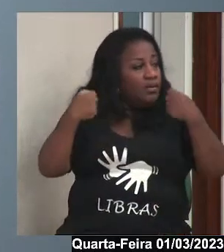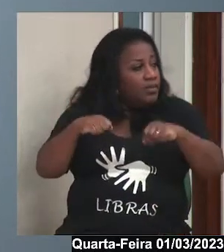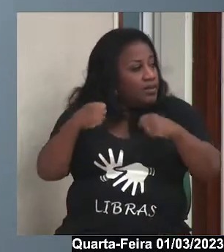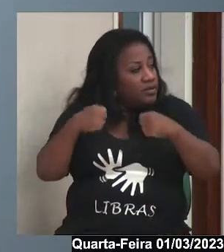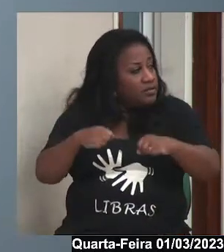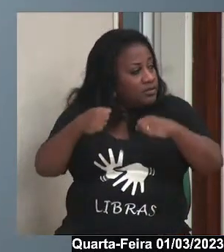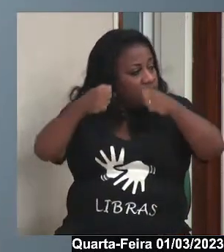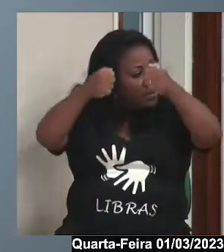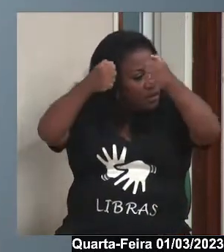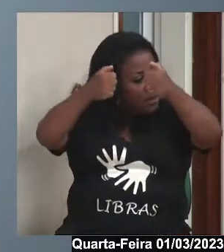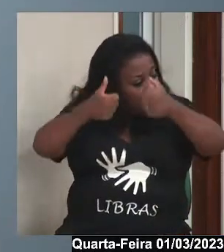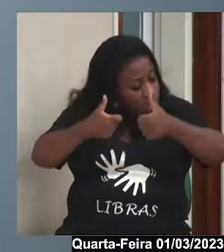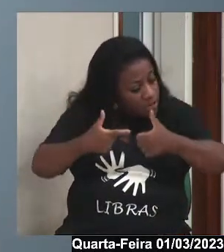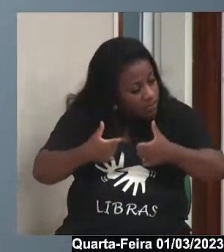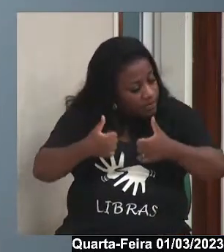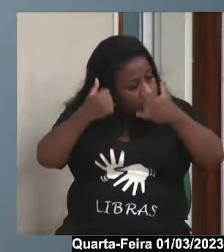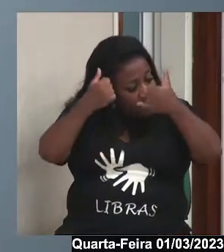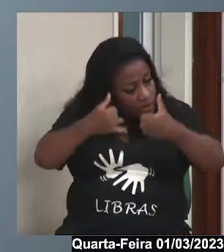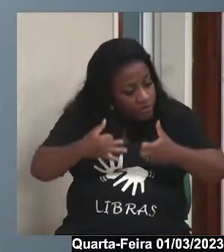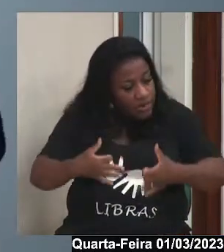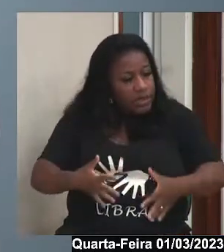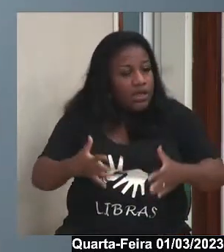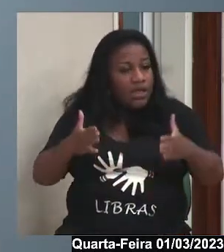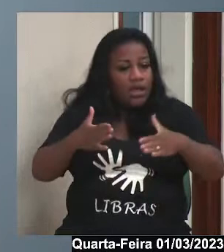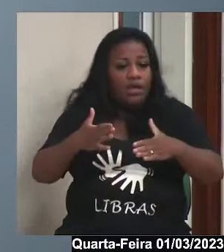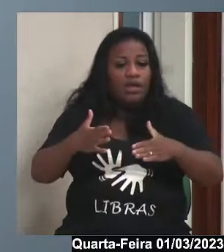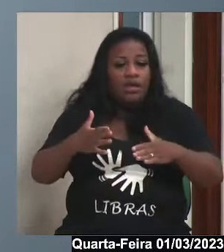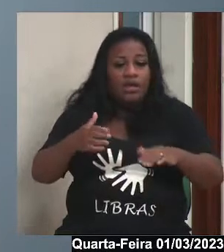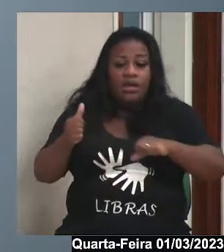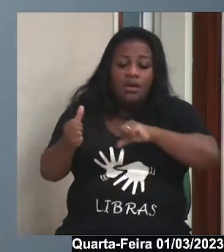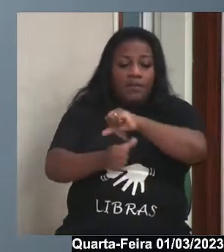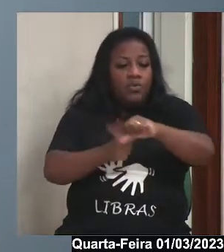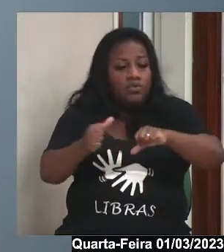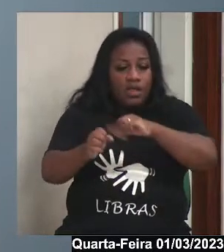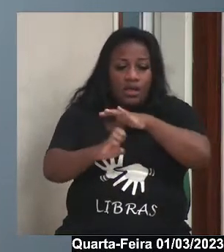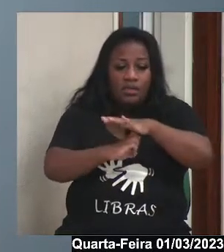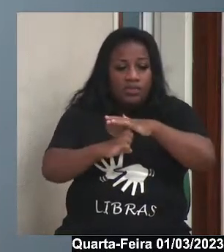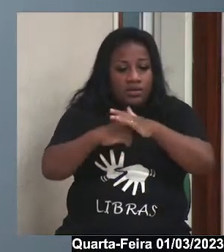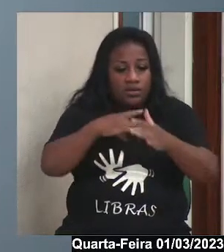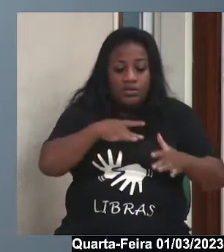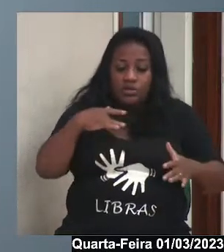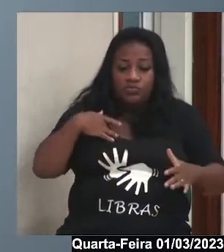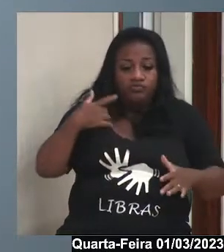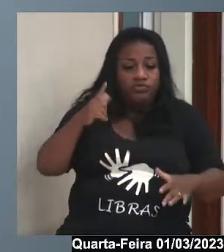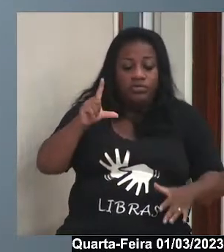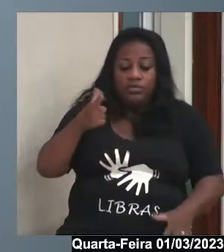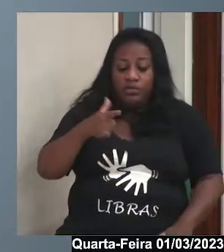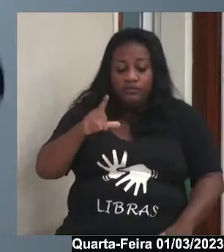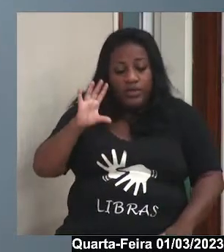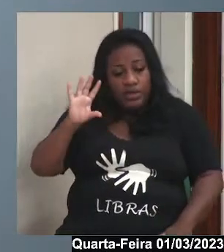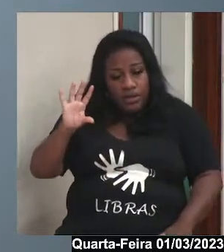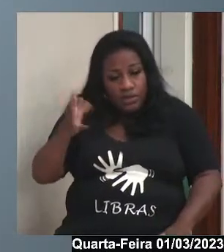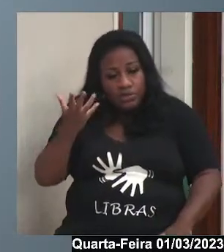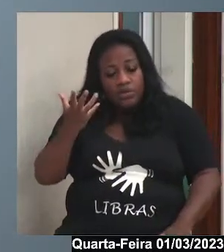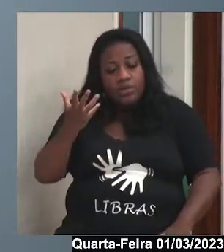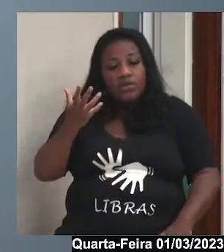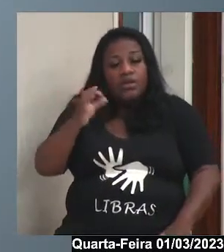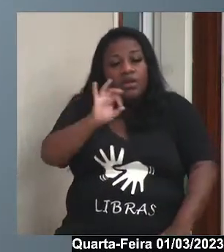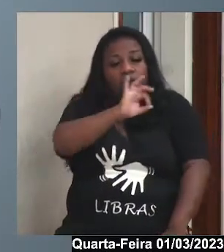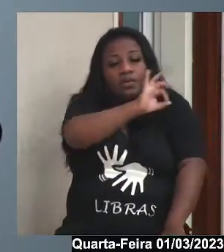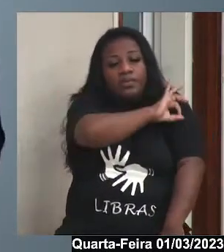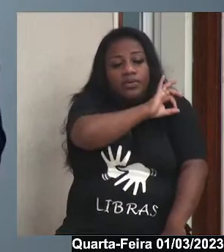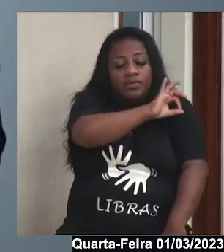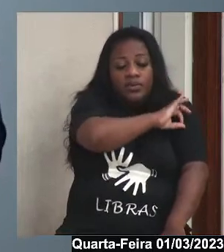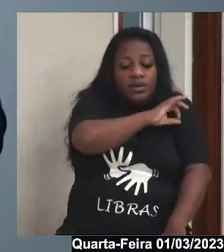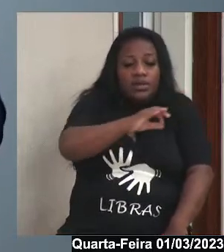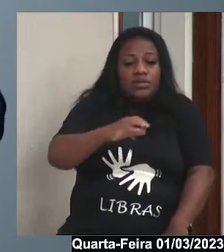explicar. Trocar a empresa de saúde não vai resolver o problema, porque o prefeito caloteiro